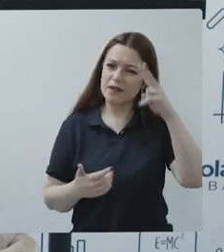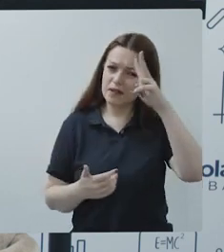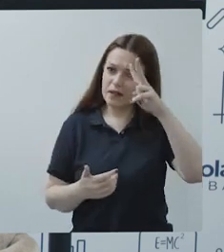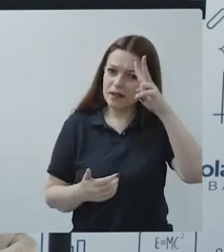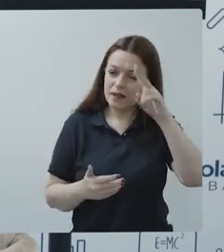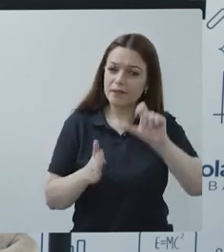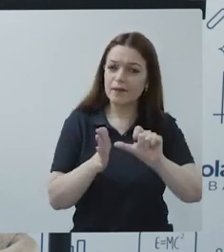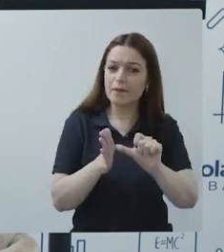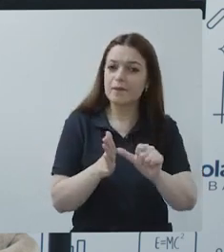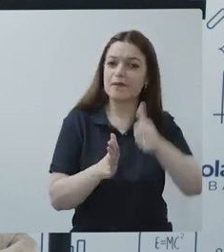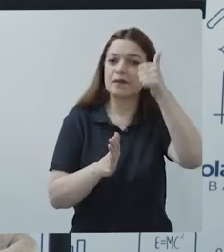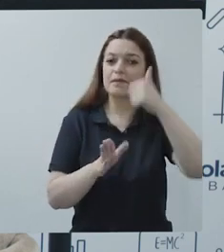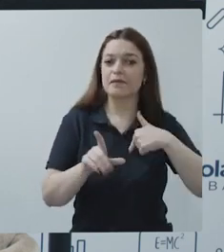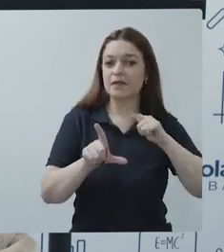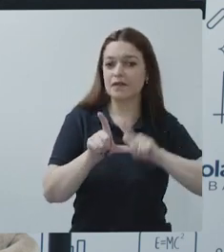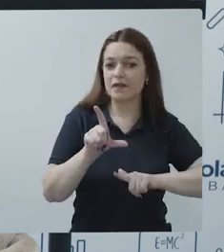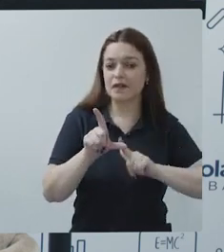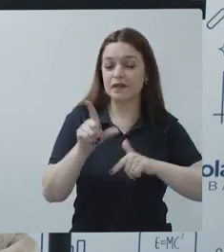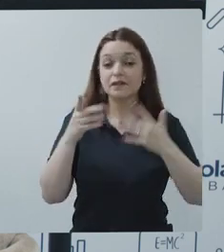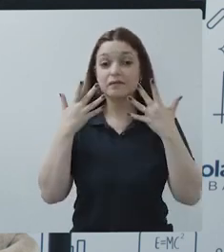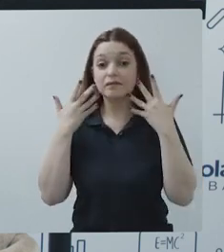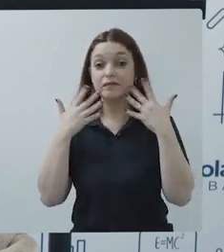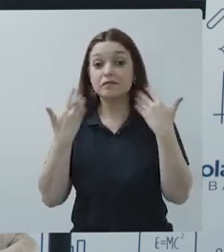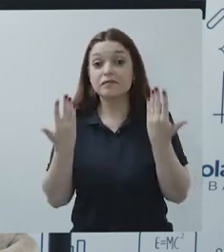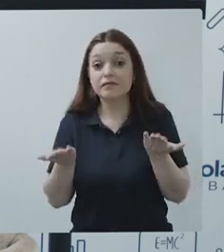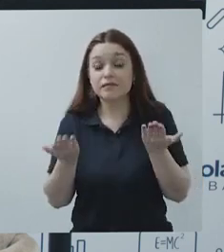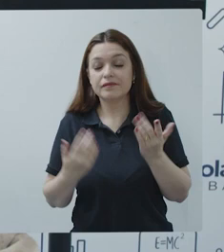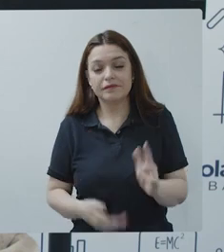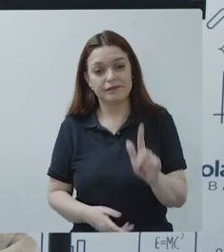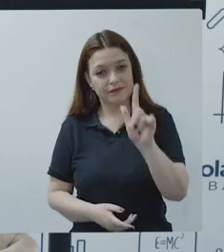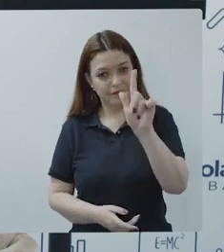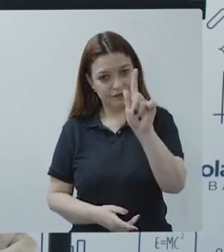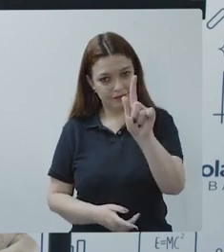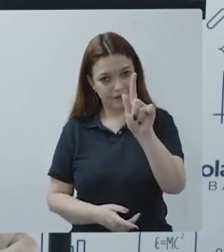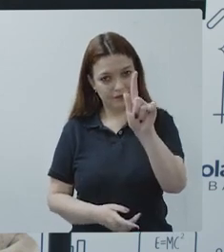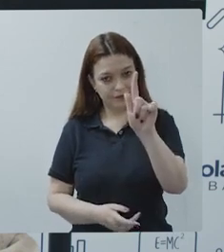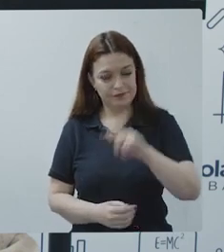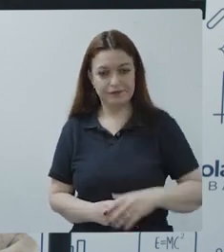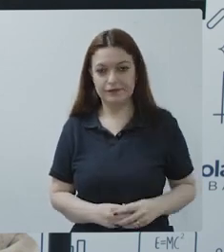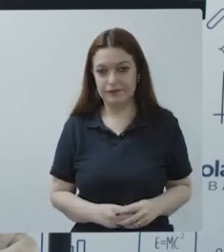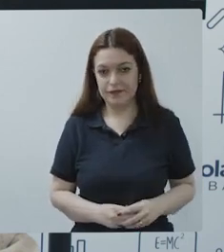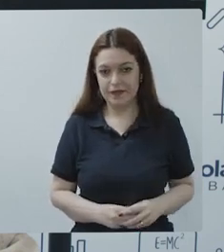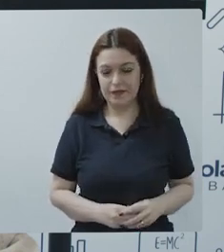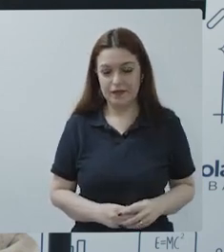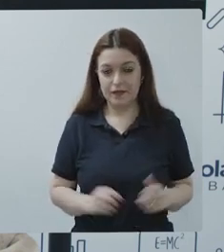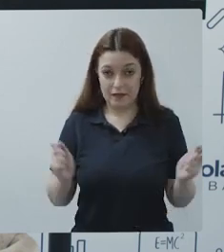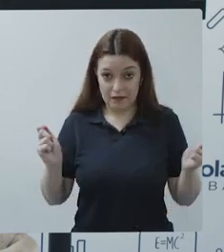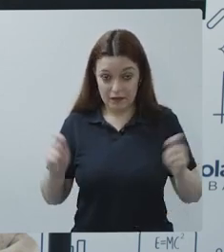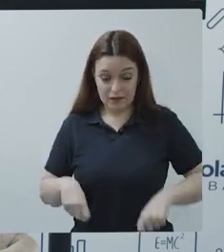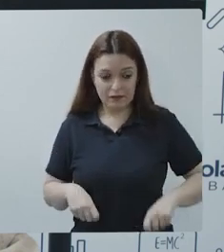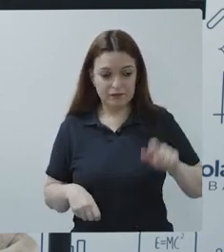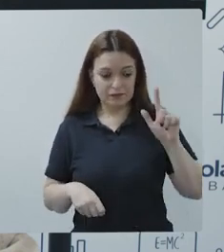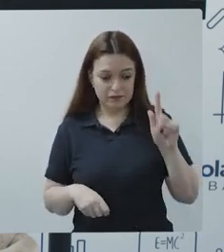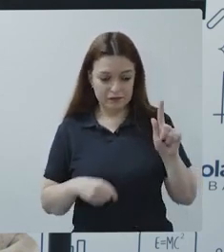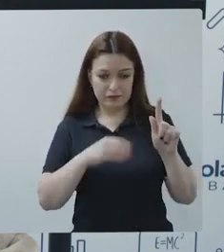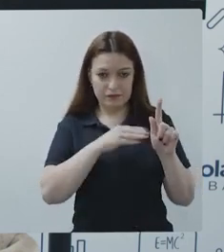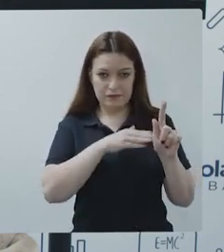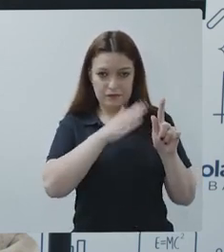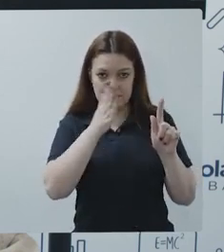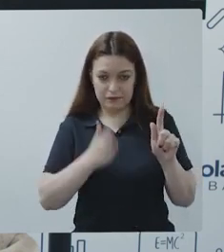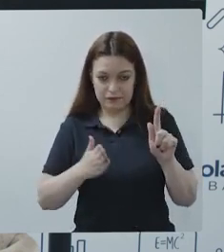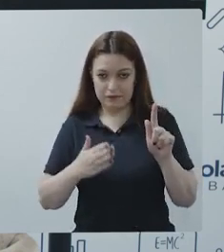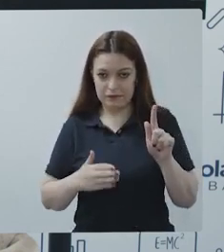primeira letra da palavra gato? É a letra G. Para formar a primeira sílaba, a sílaba